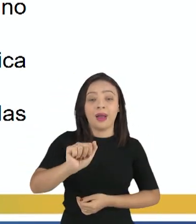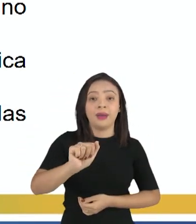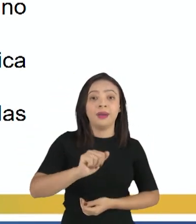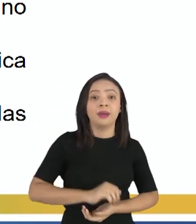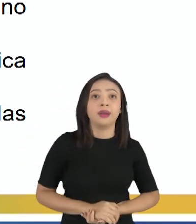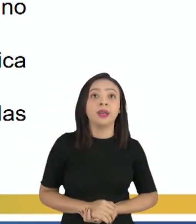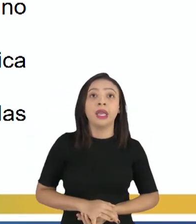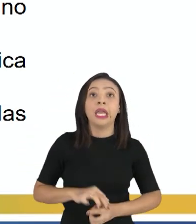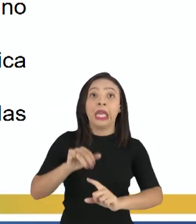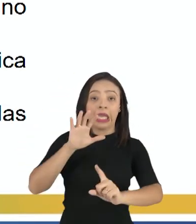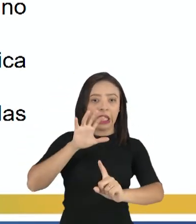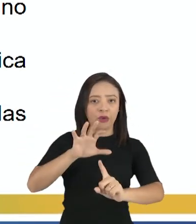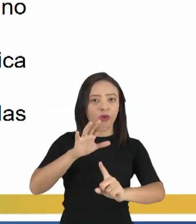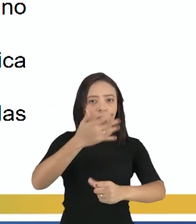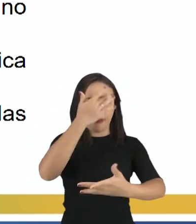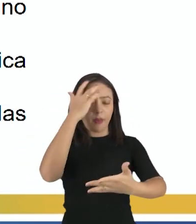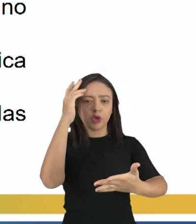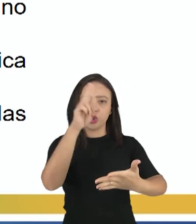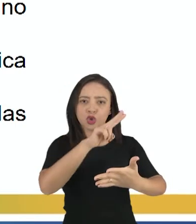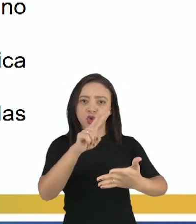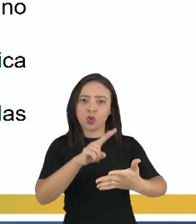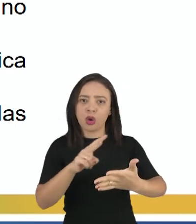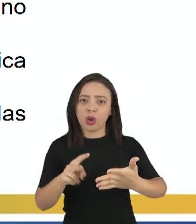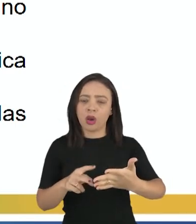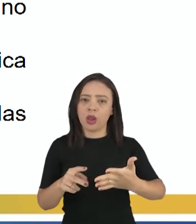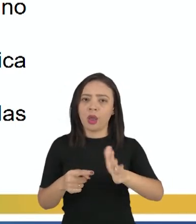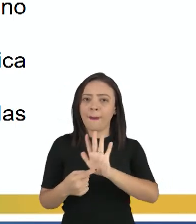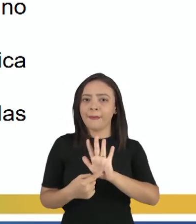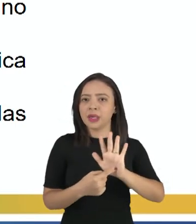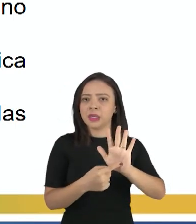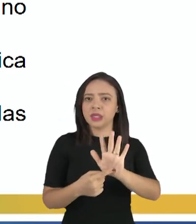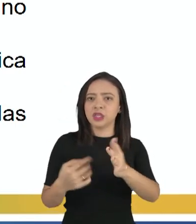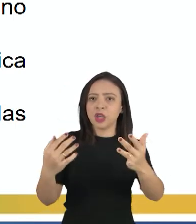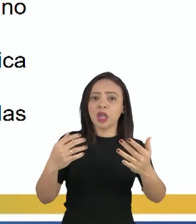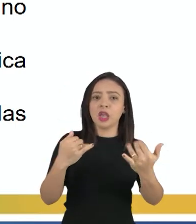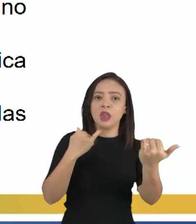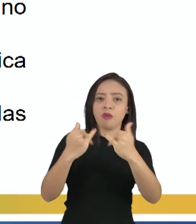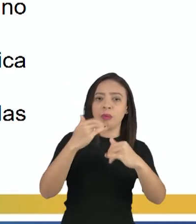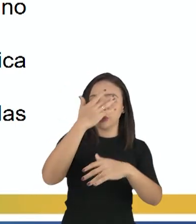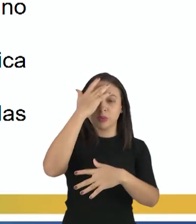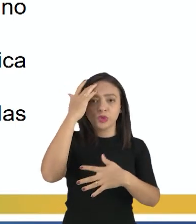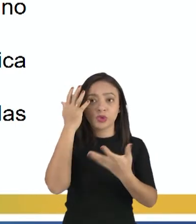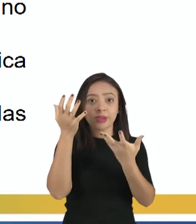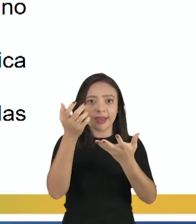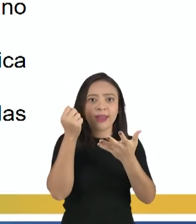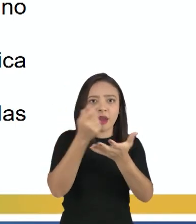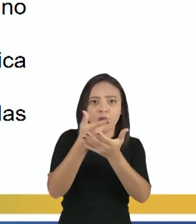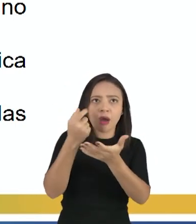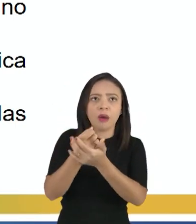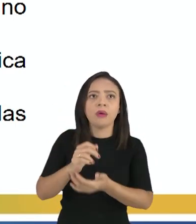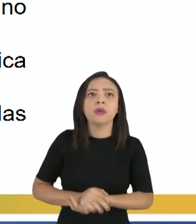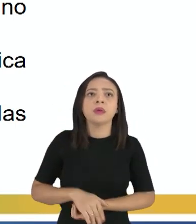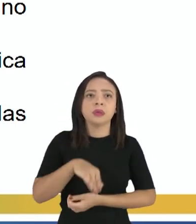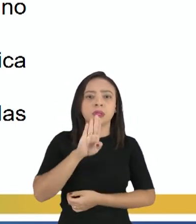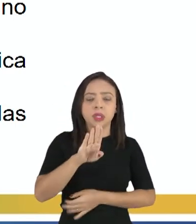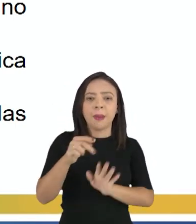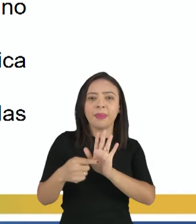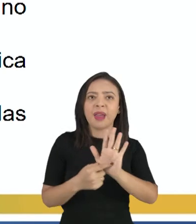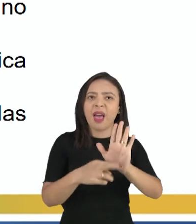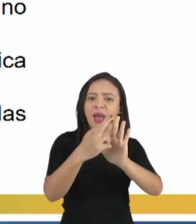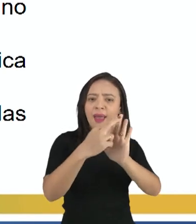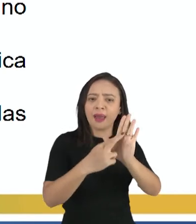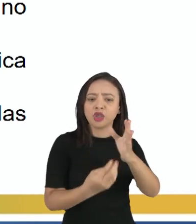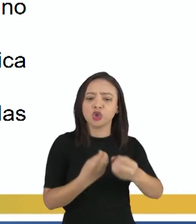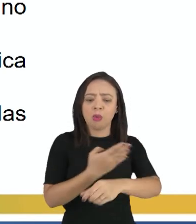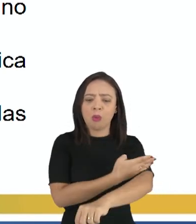Influenciar o comportamento do leitor por meio de apelos que visam a adesão do consumo. B. Definir regras de